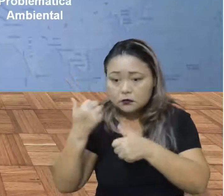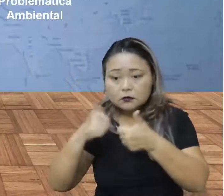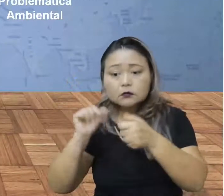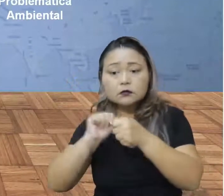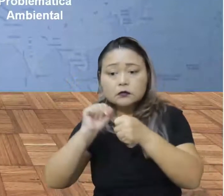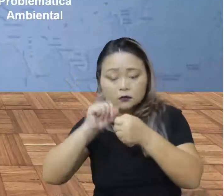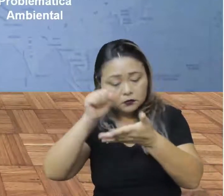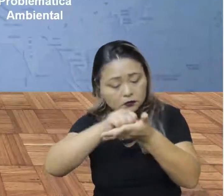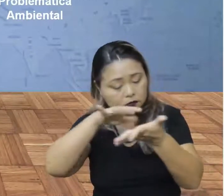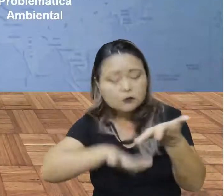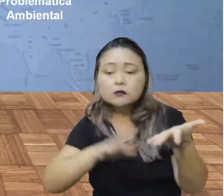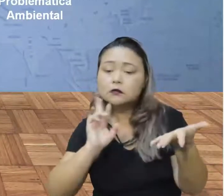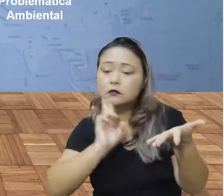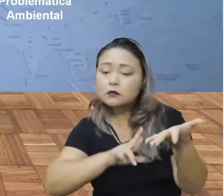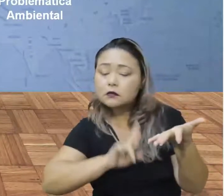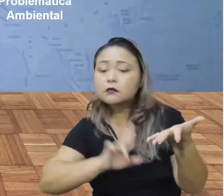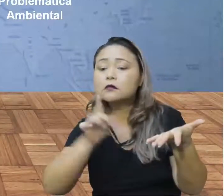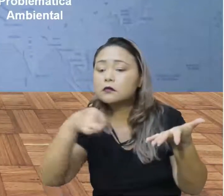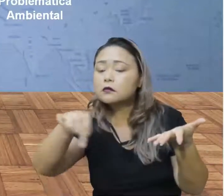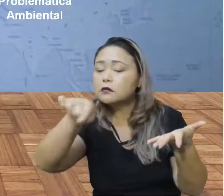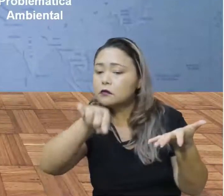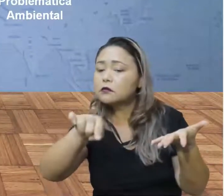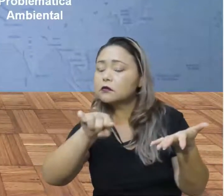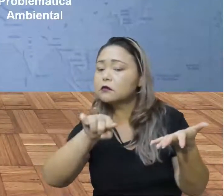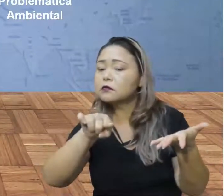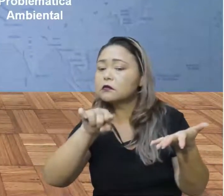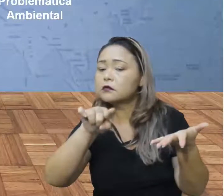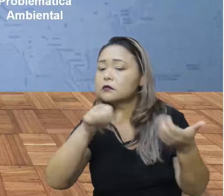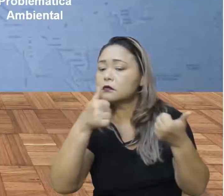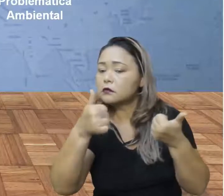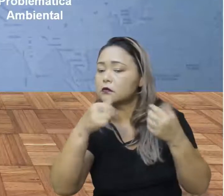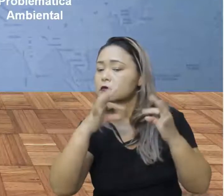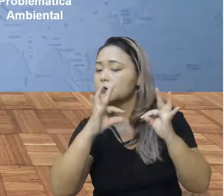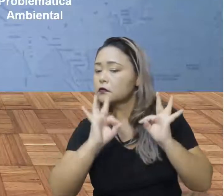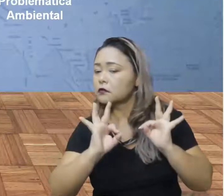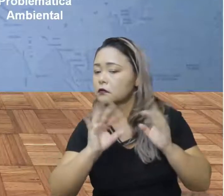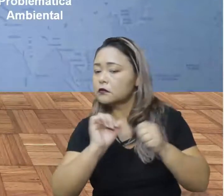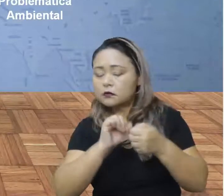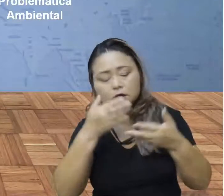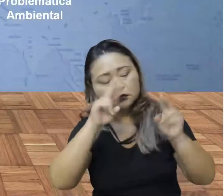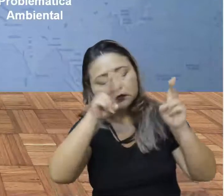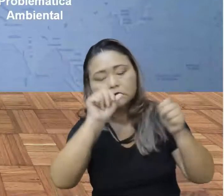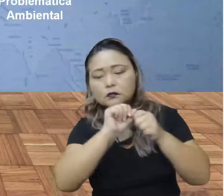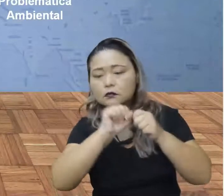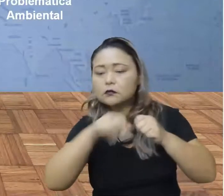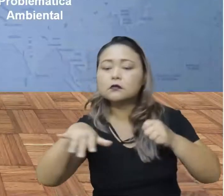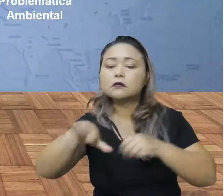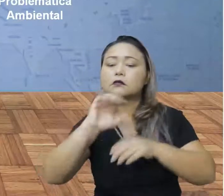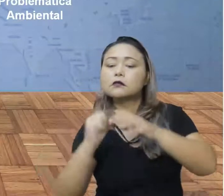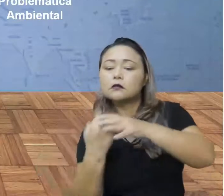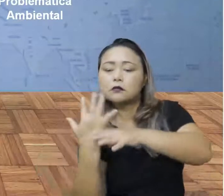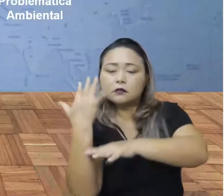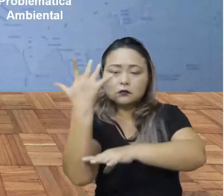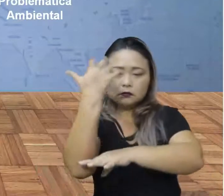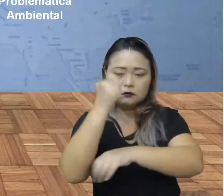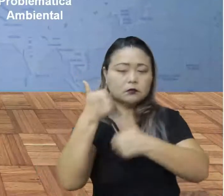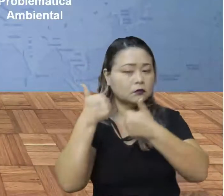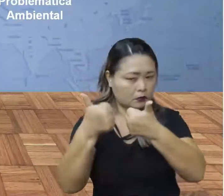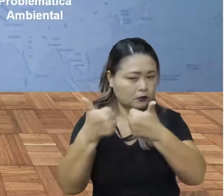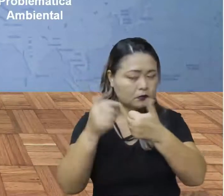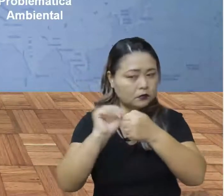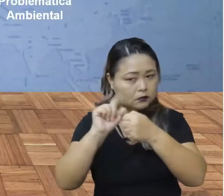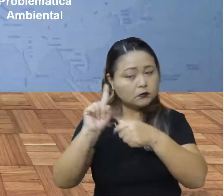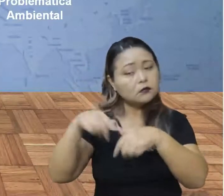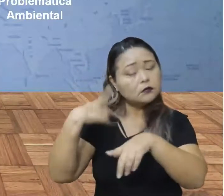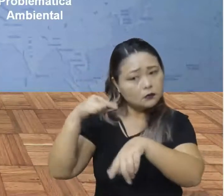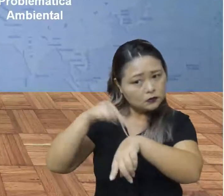atividades, galera. E você vai ficar top de linha nesses assuntos sobre meio ambiente. Beleza? Daqui a pouco